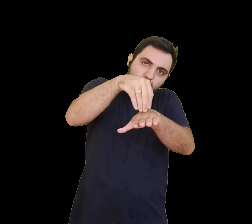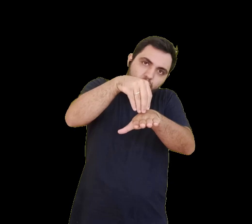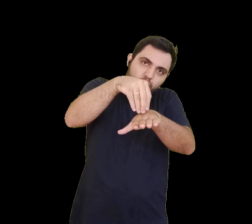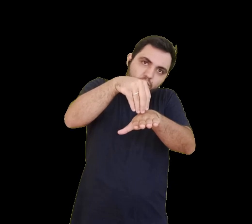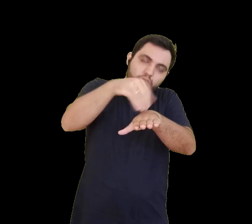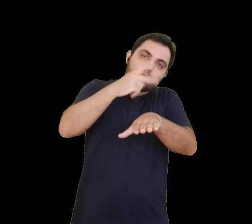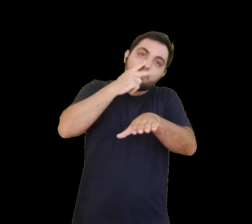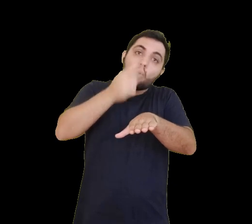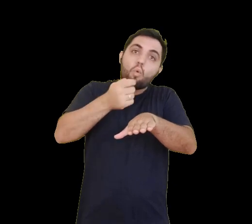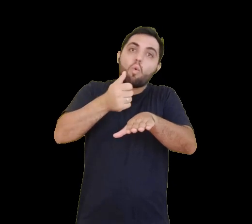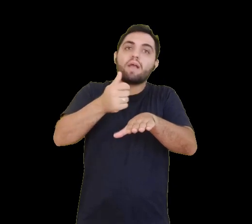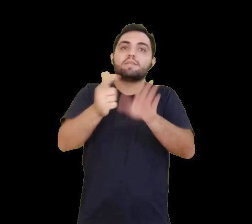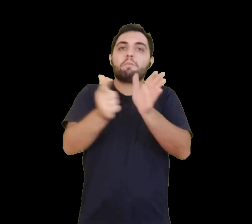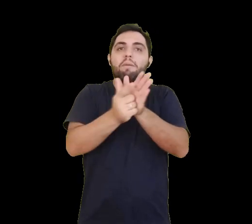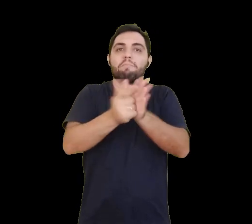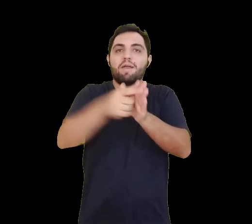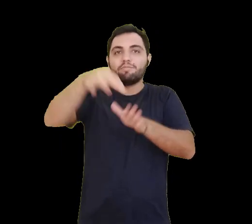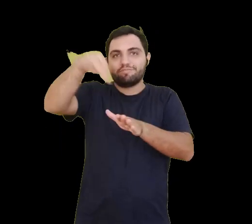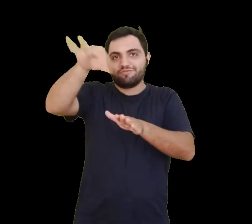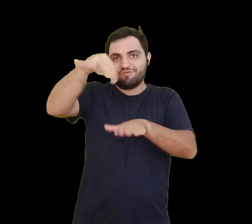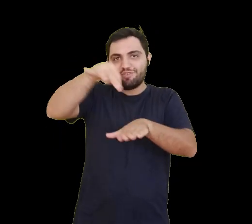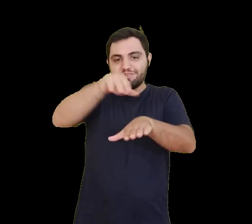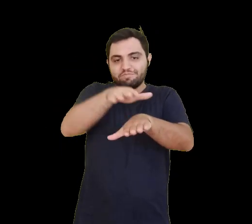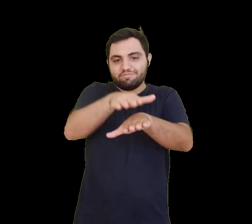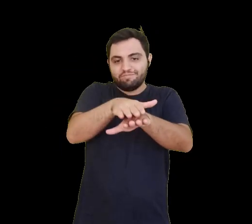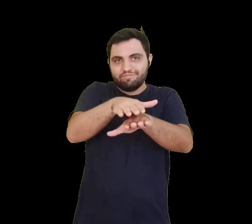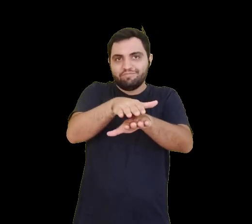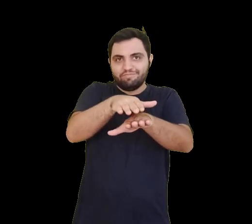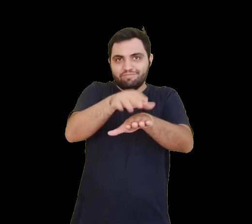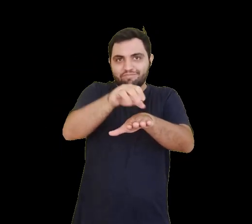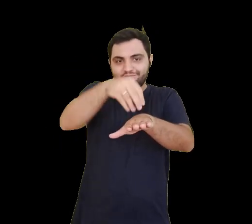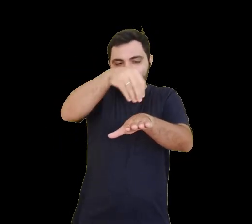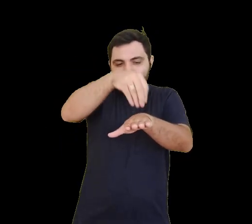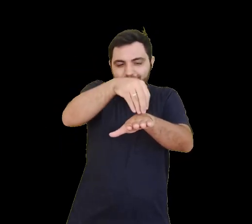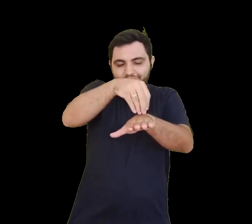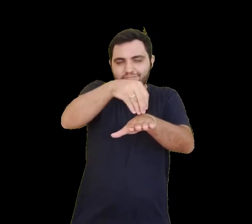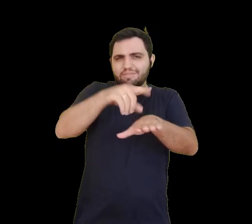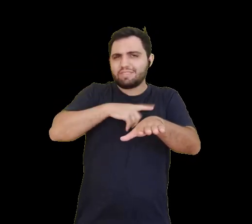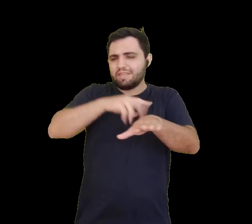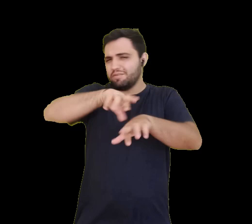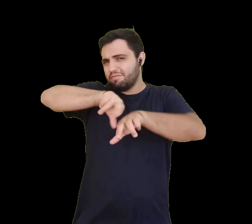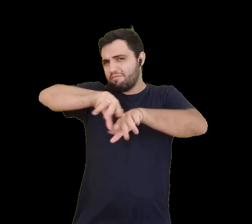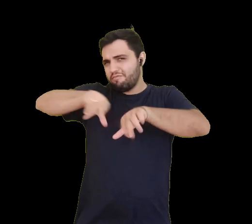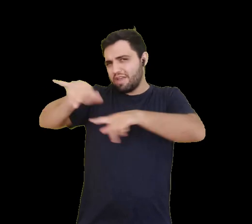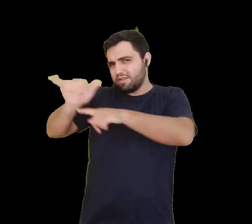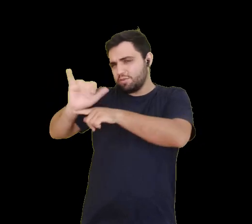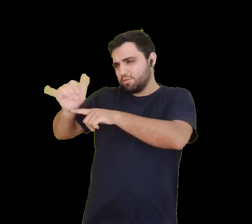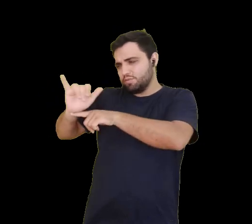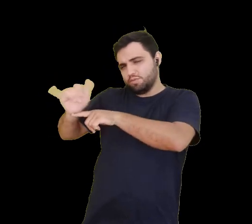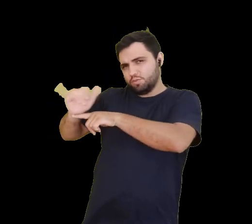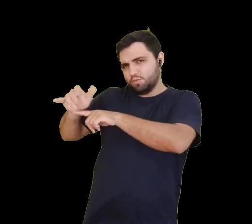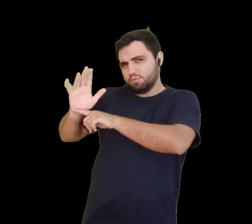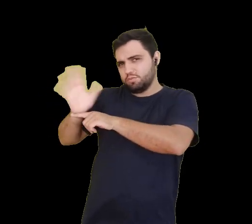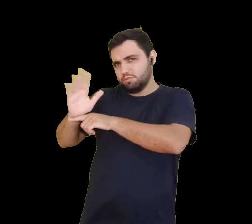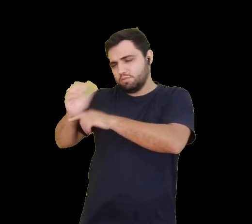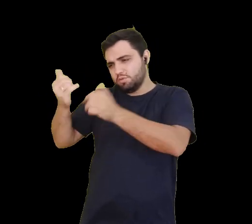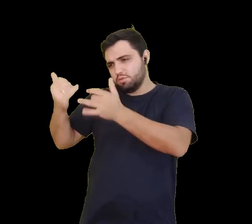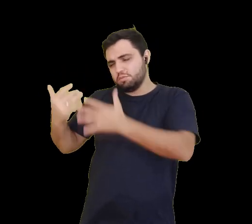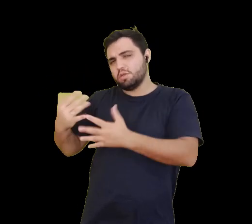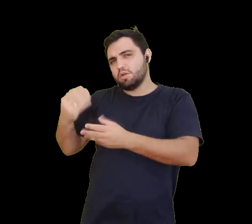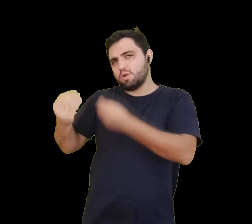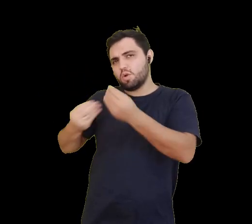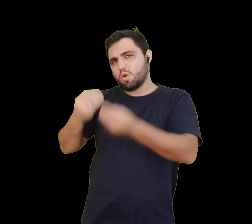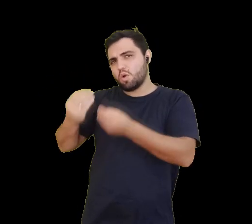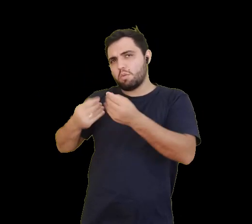de papel. Bom, eu não vou explicar como é que você faz isso não, mas existem vários filmes na internet mostrando esse processo de